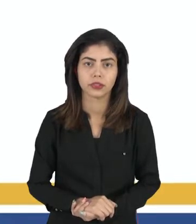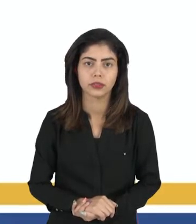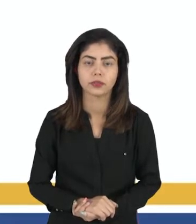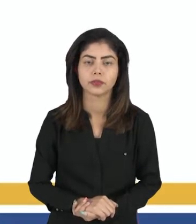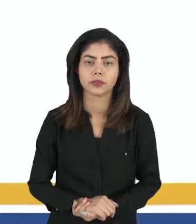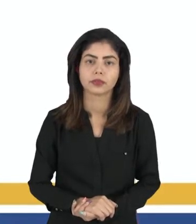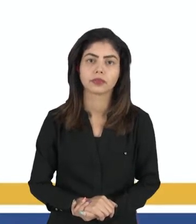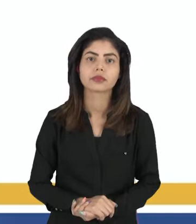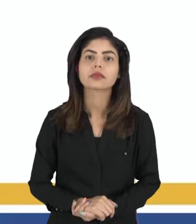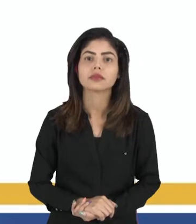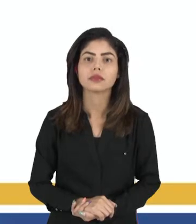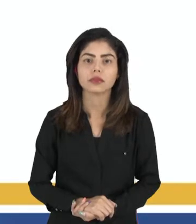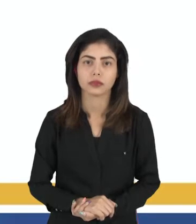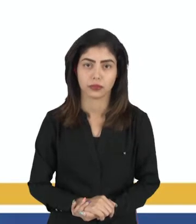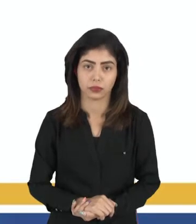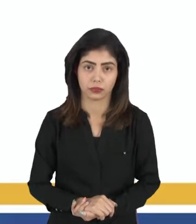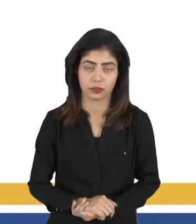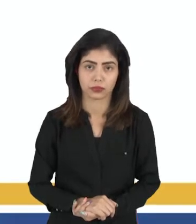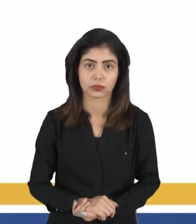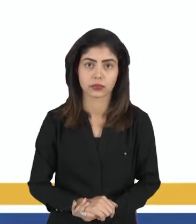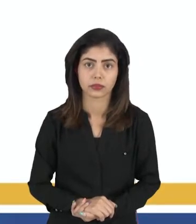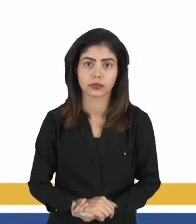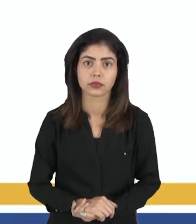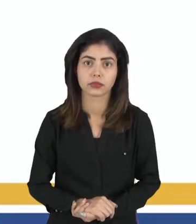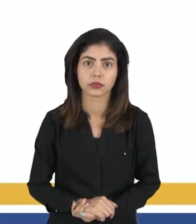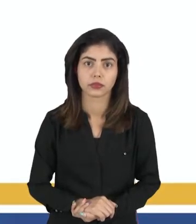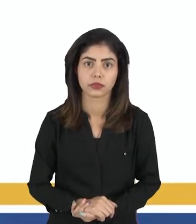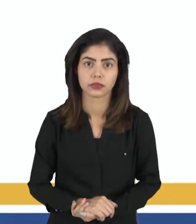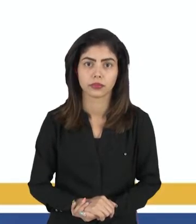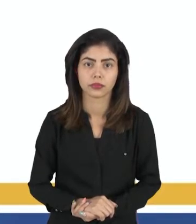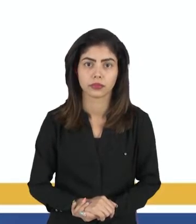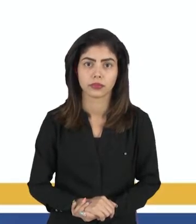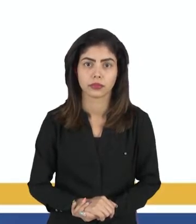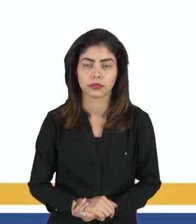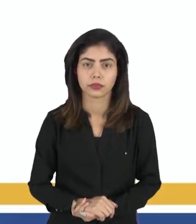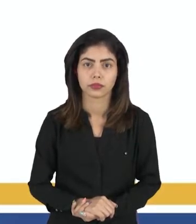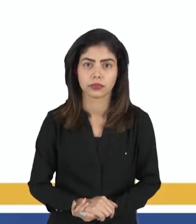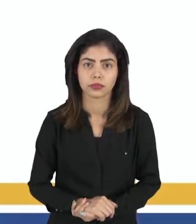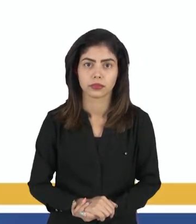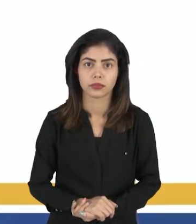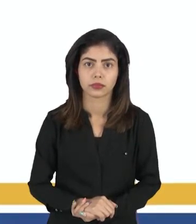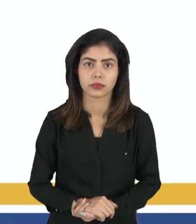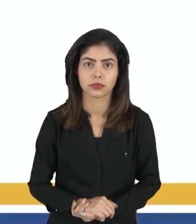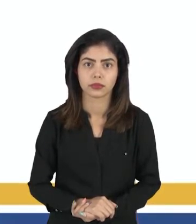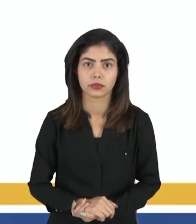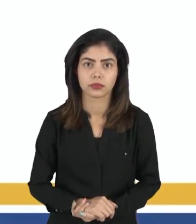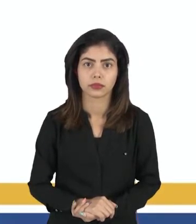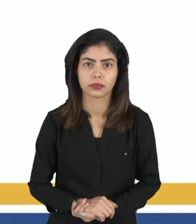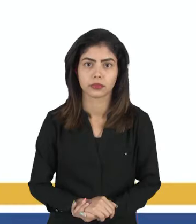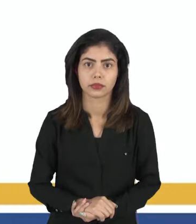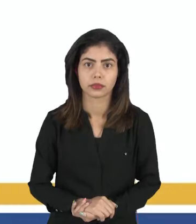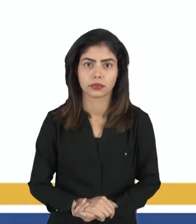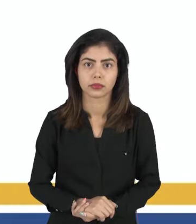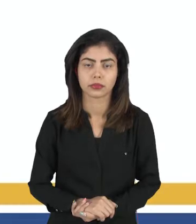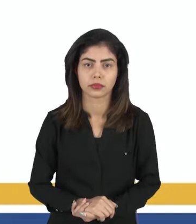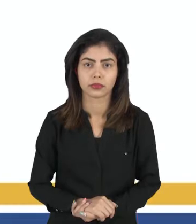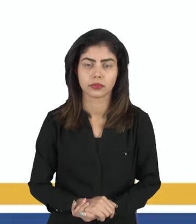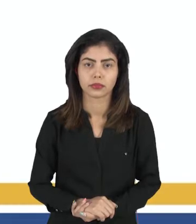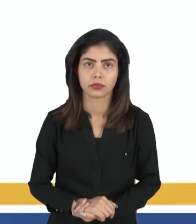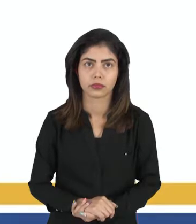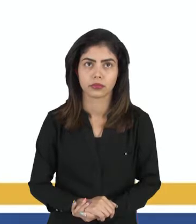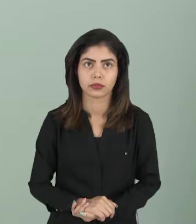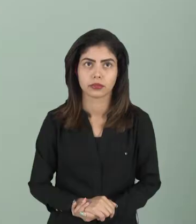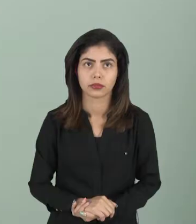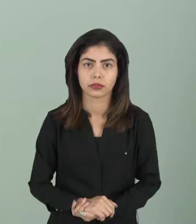las escuelas para que nuestros niños aprendan que los animales también tienen derecho a existir.